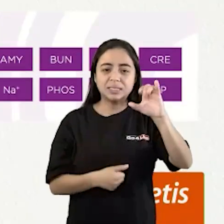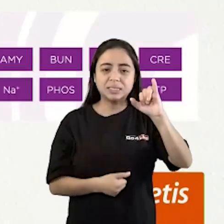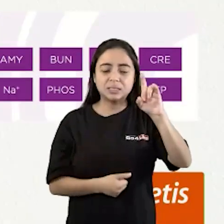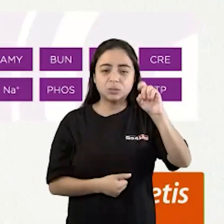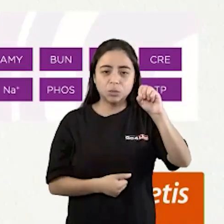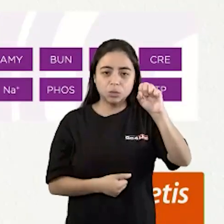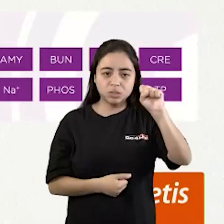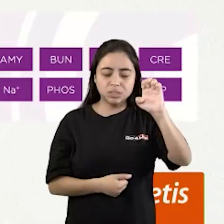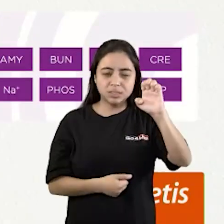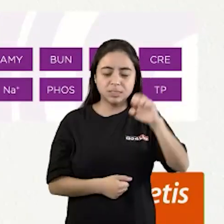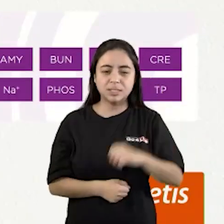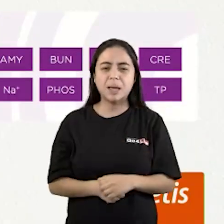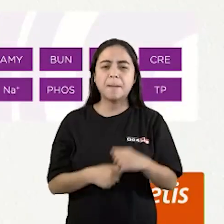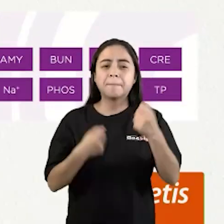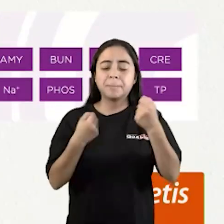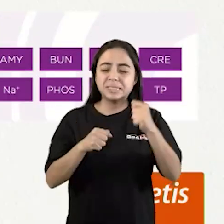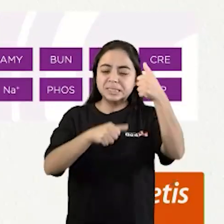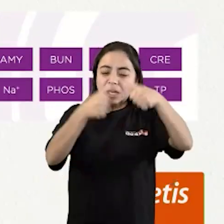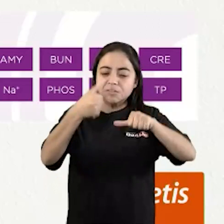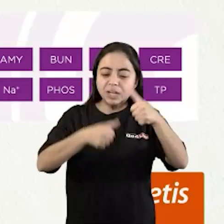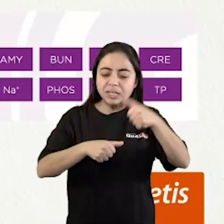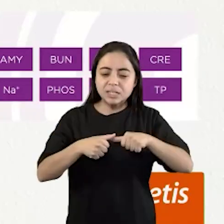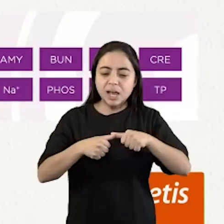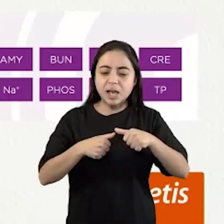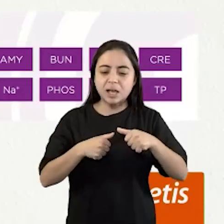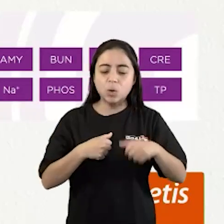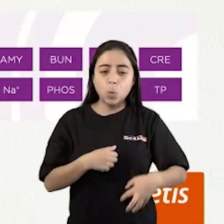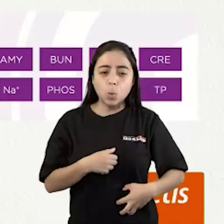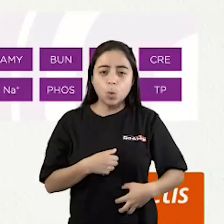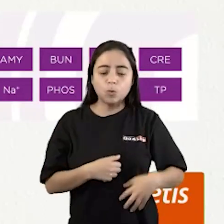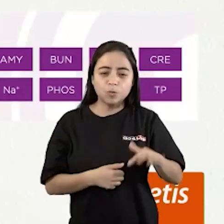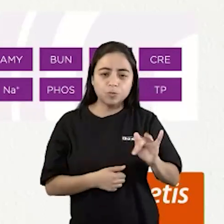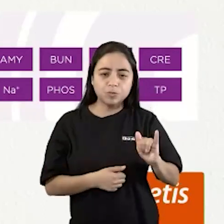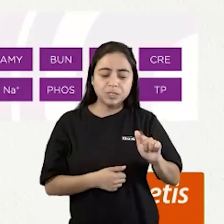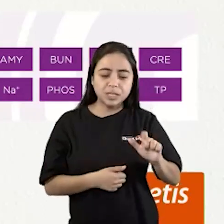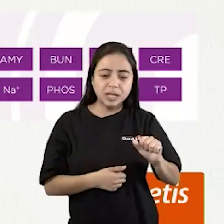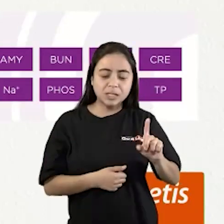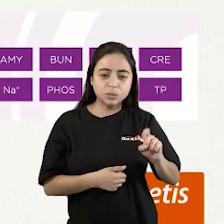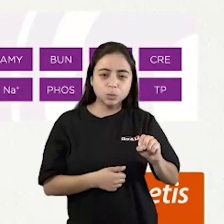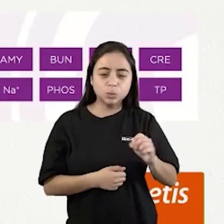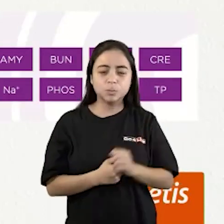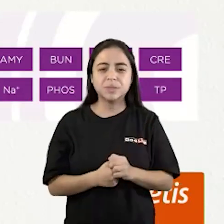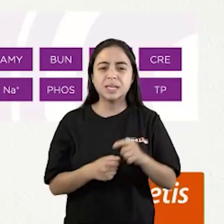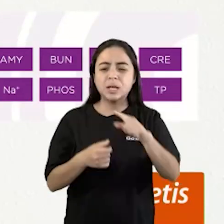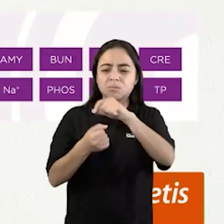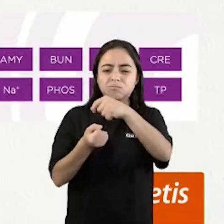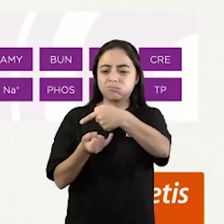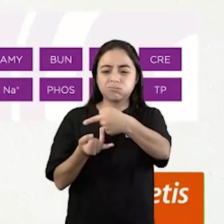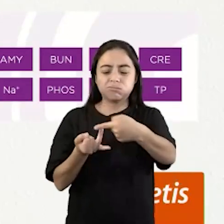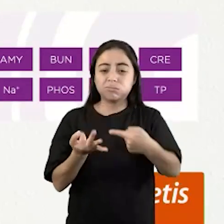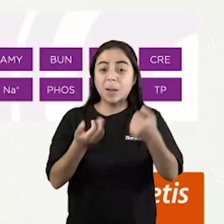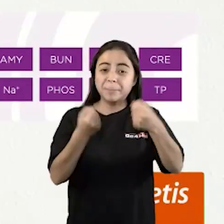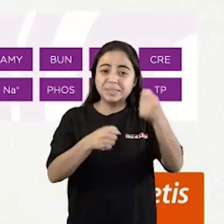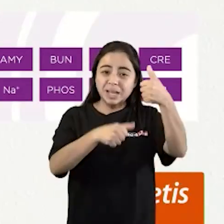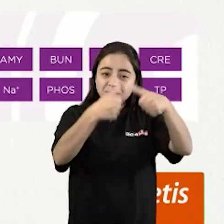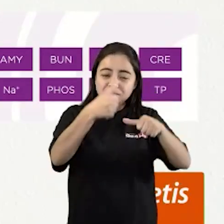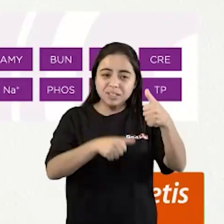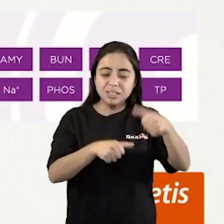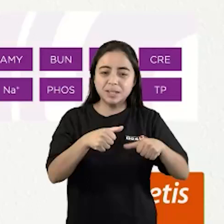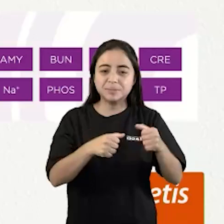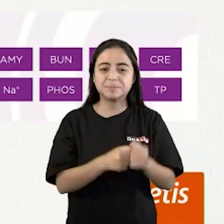animal, nós precisamos avaliar o fígado também associado, a albumina, a relação albumina-globulina. Então, esse